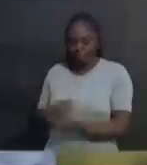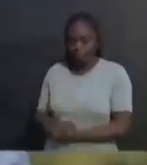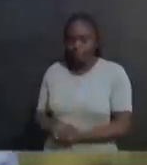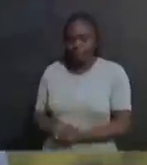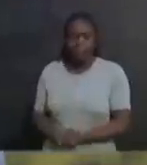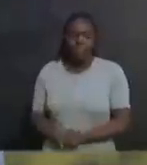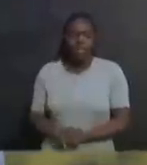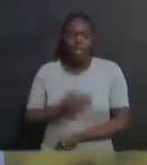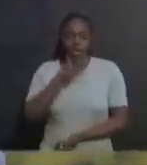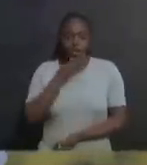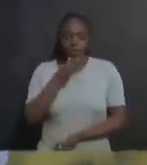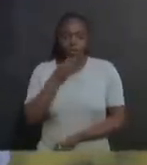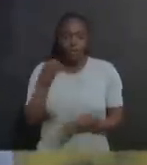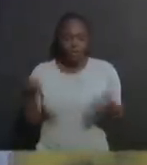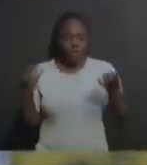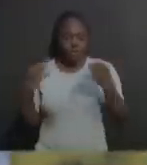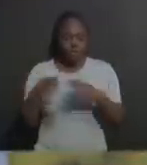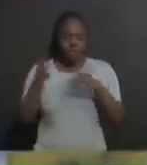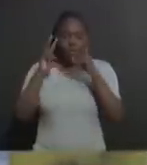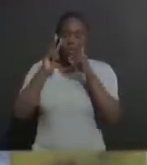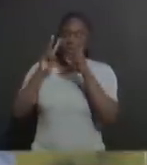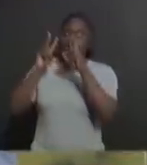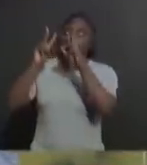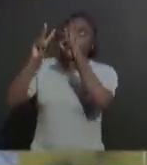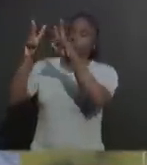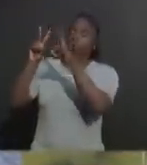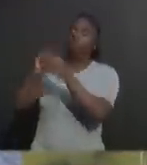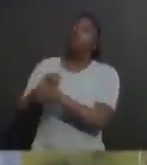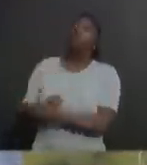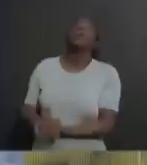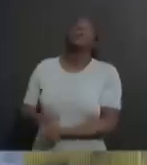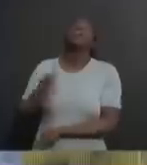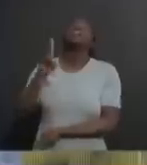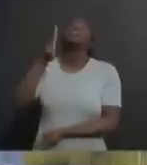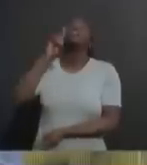alto e falou assim, ó, Deus está mandando te dizer,